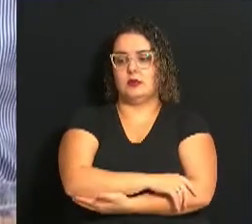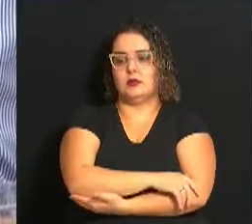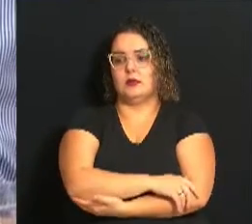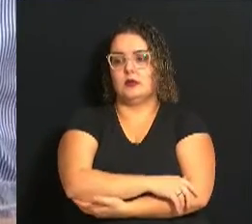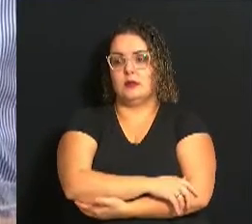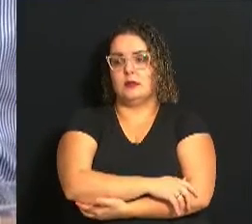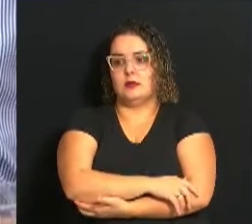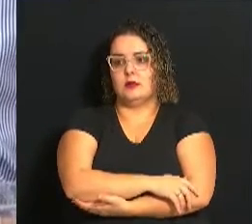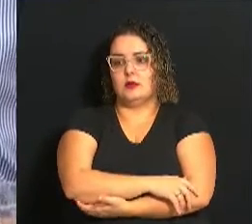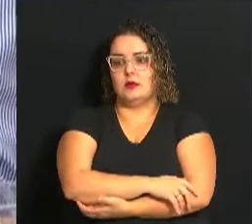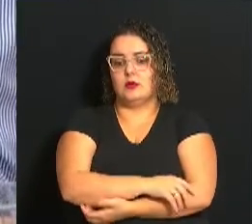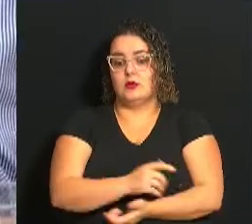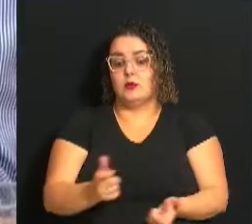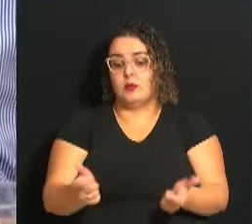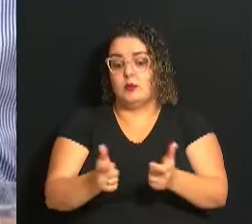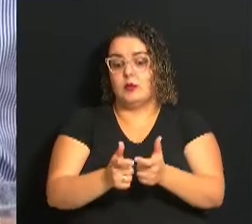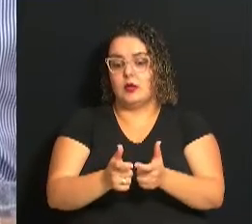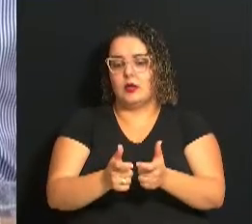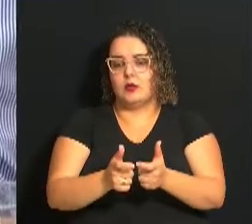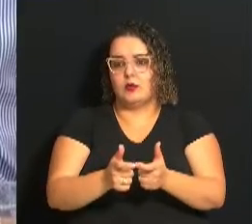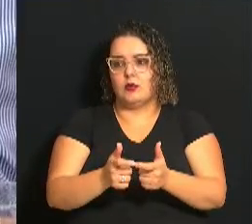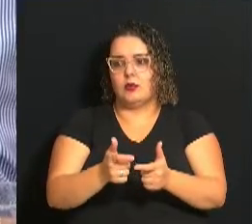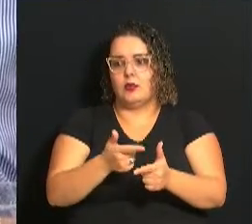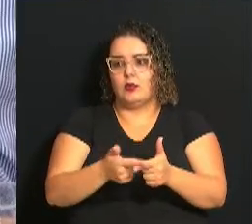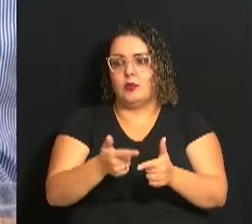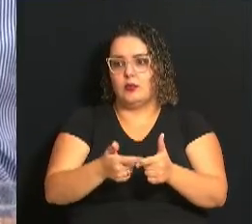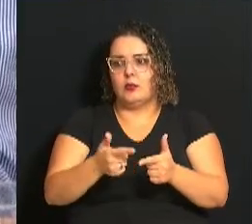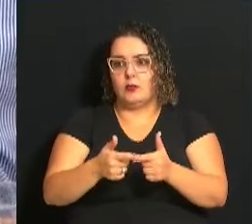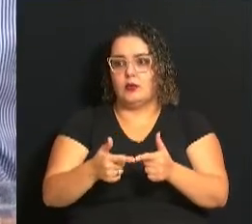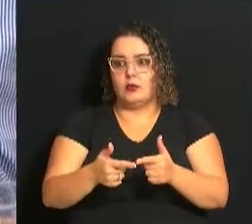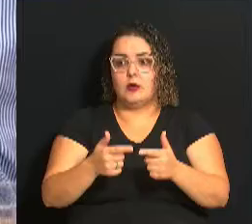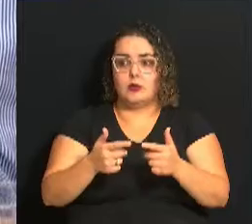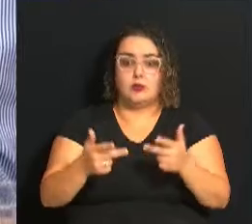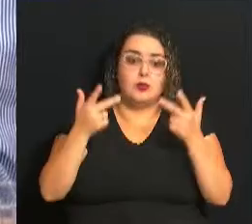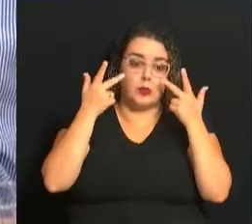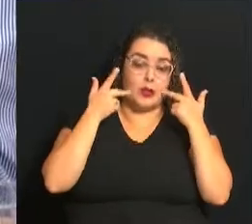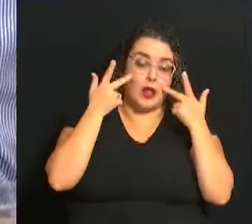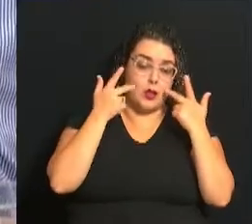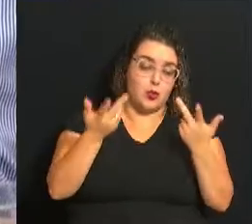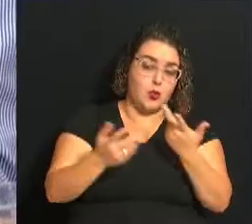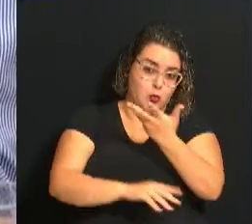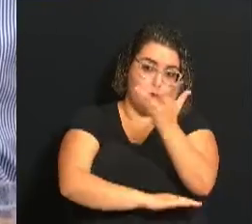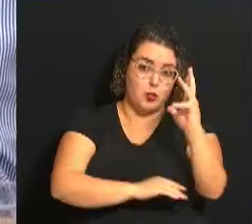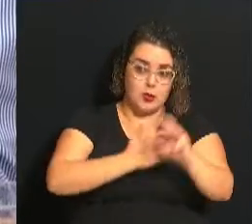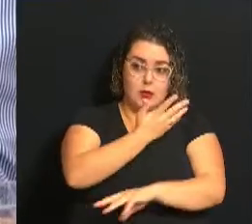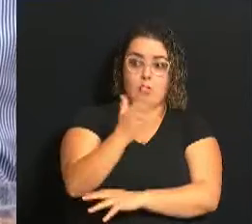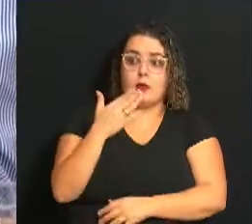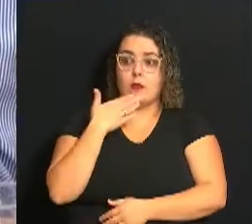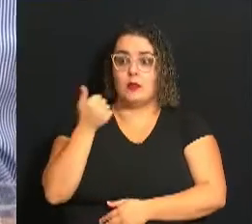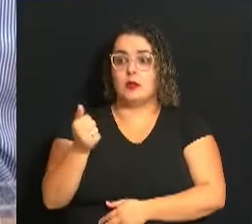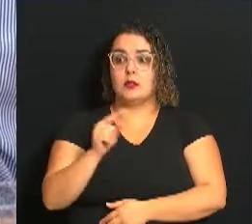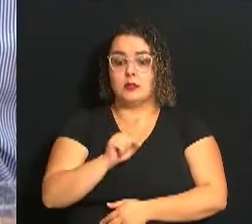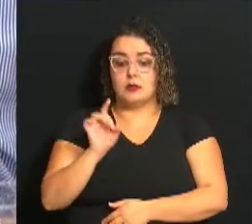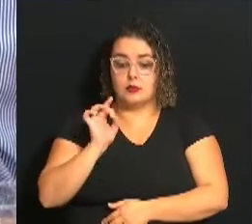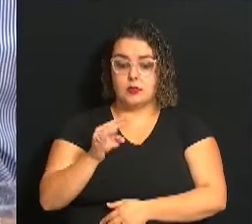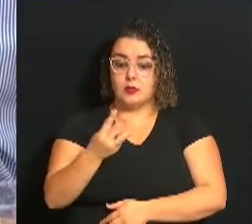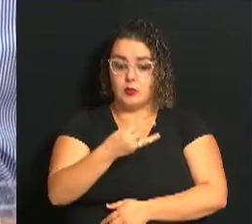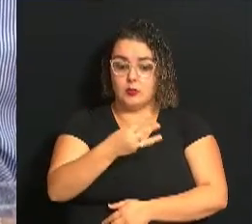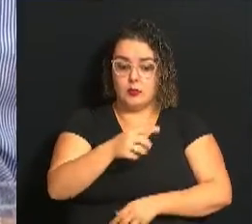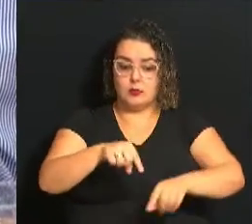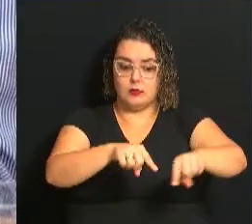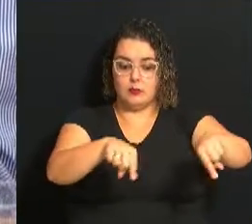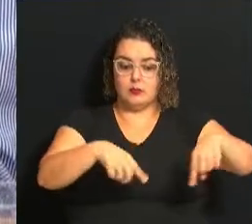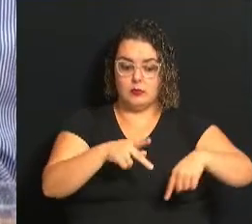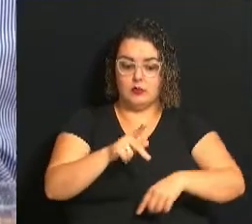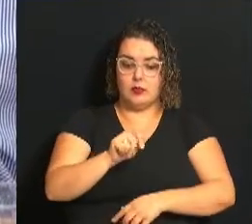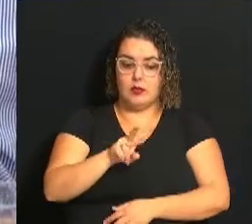Quanto menor a intervenção no terreno natural, melhor. Então, não só o terceiro pavimento, pode ter